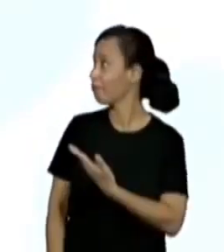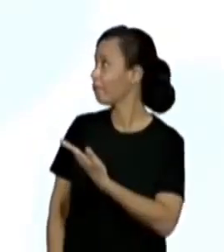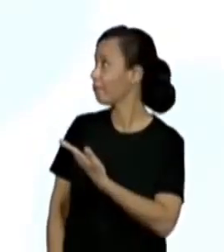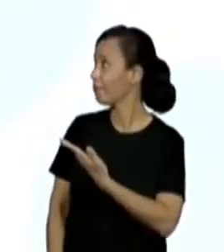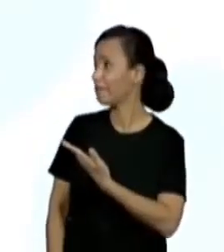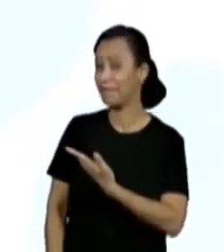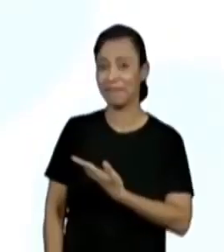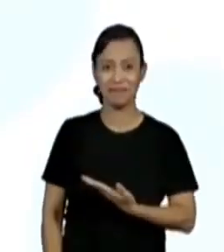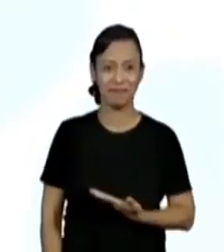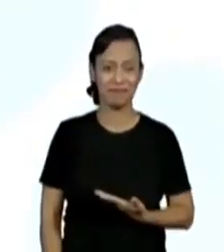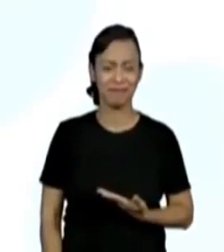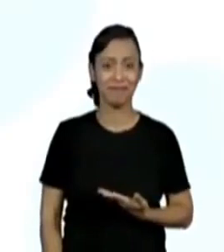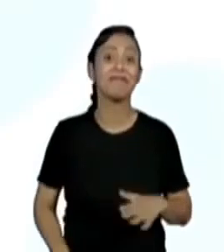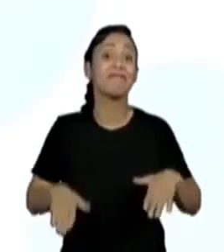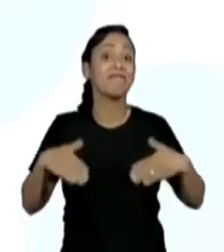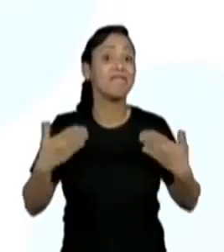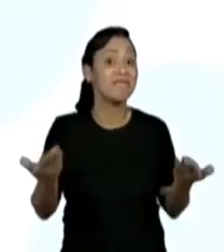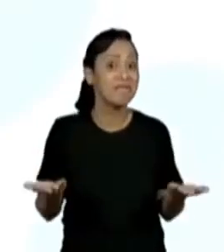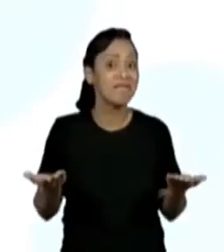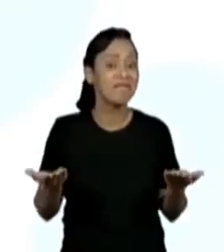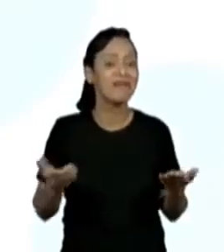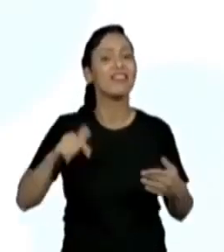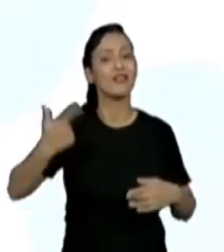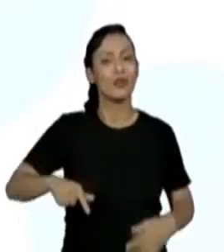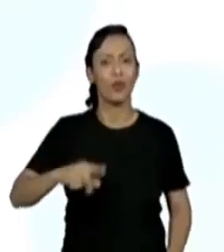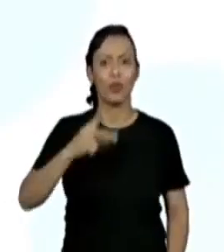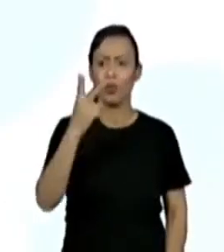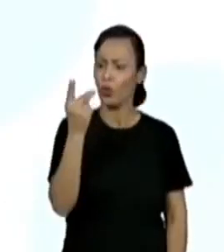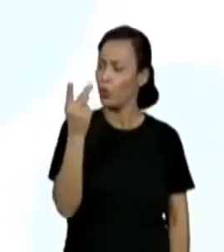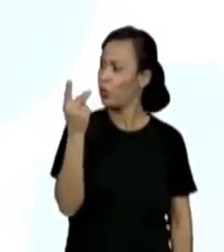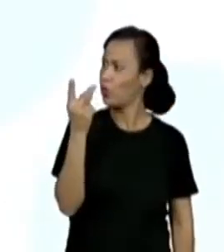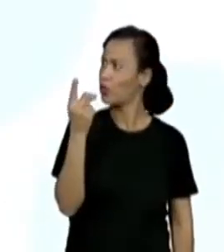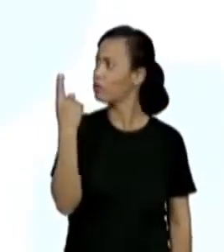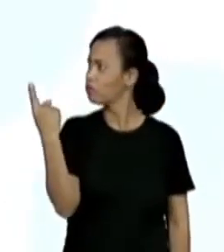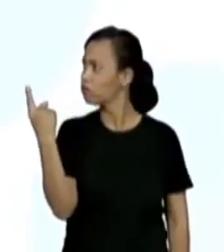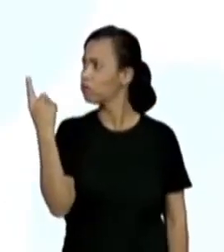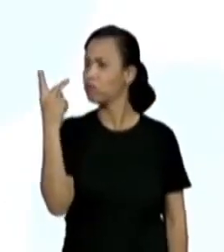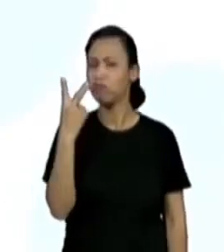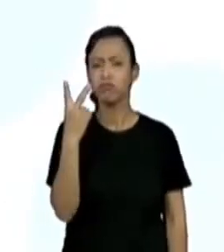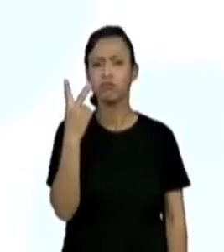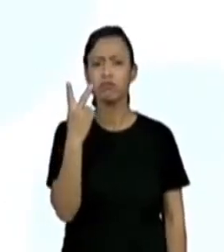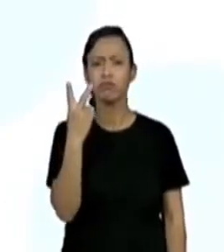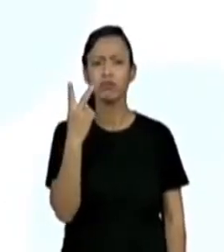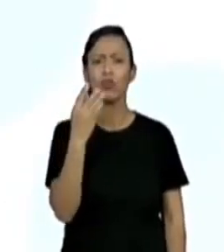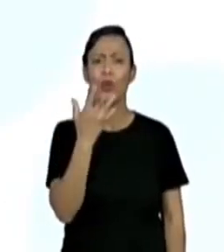atenção e agora temos duas partes coloridas